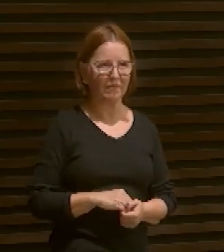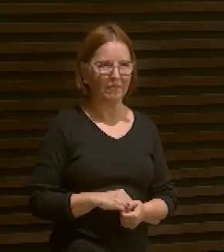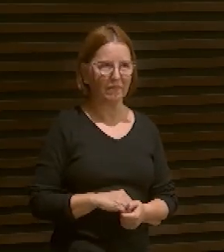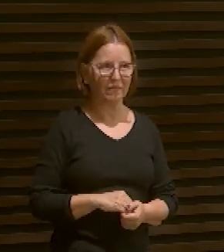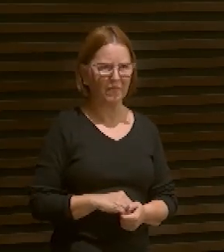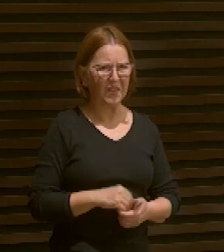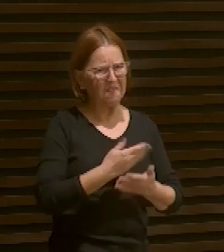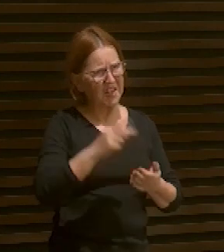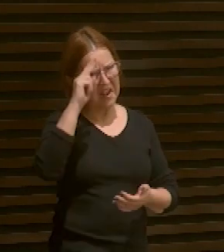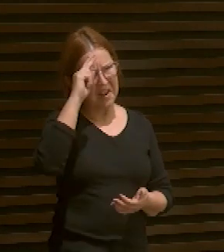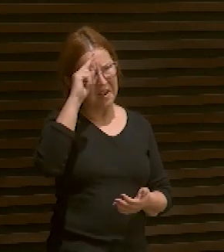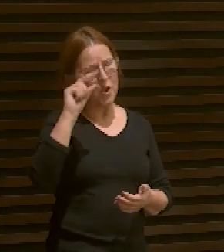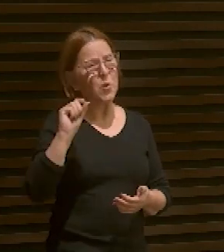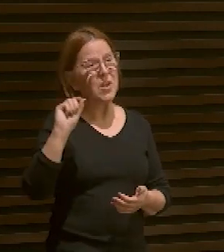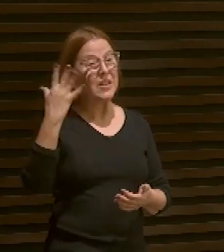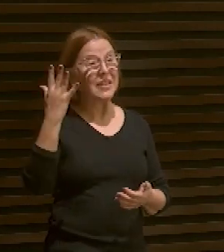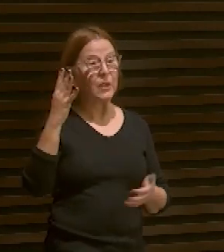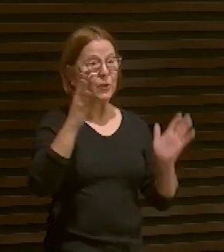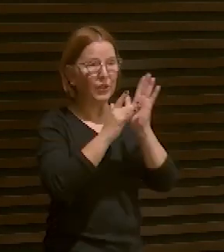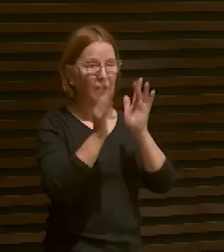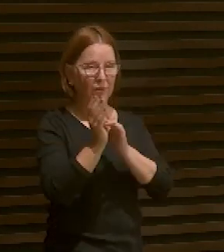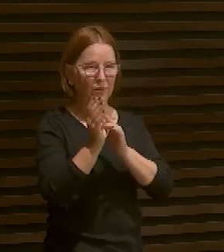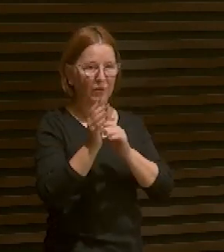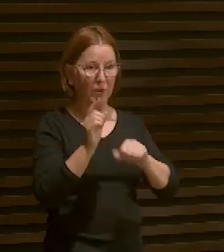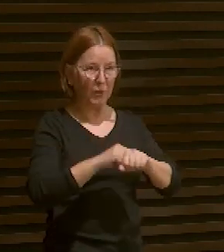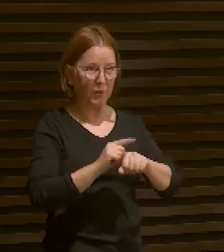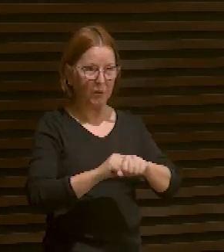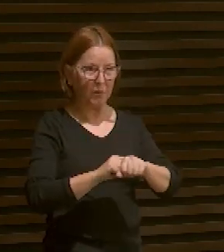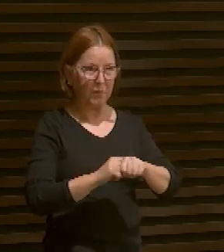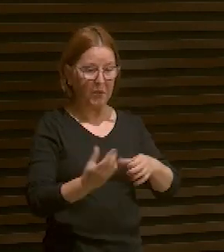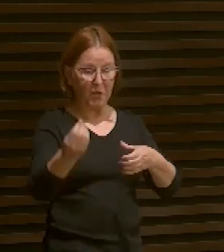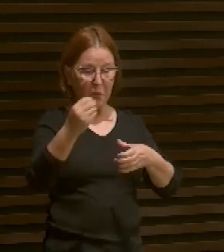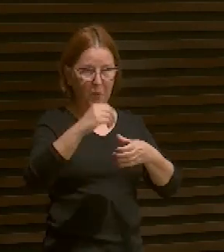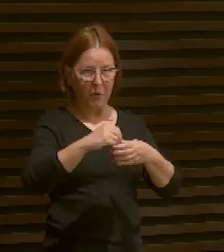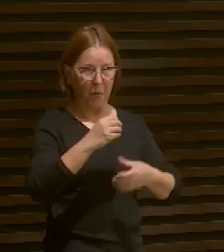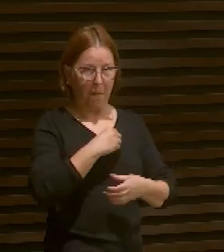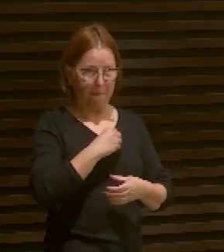Vocês se lembram o que aconteceu com Jesus quando ele atraiu o pecado da humanidade no seu corpo?